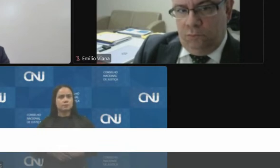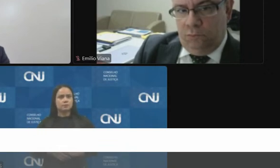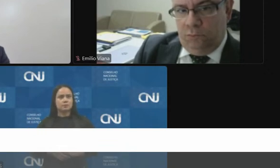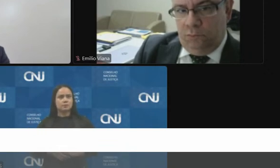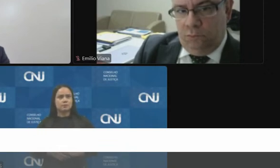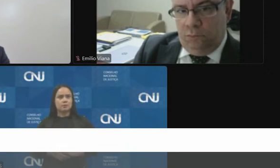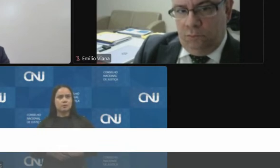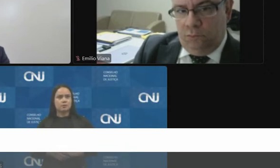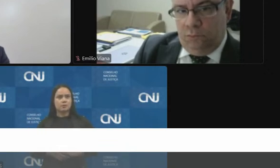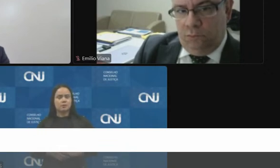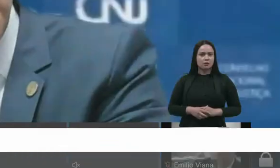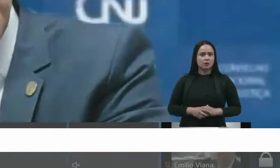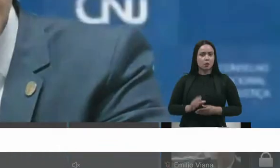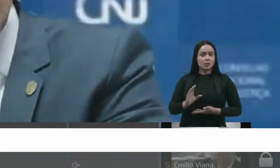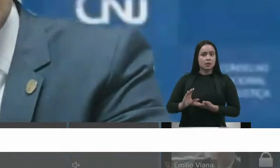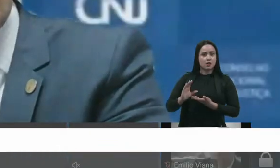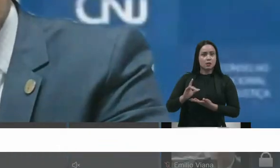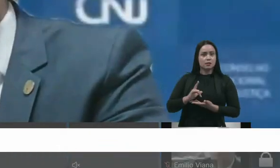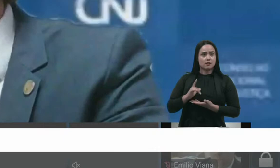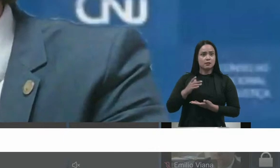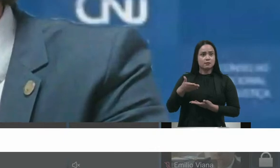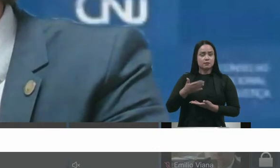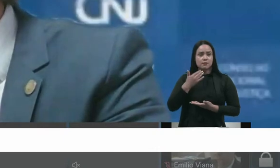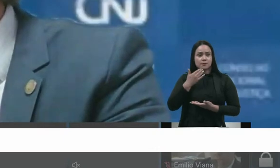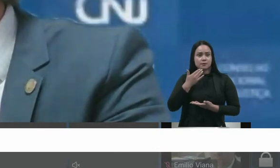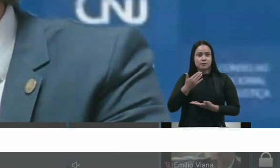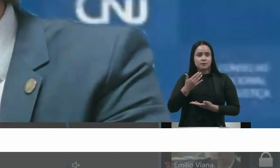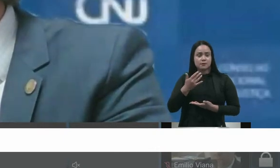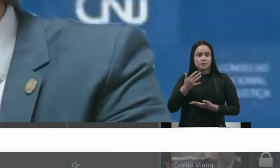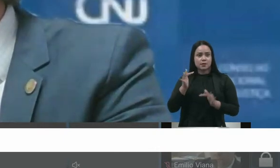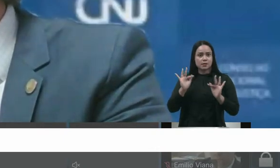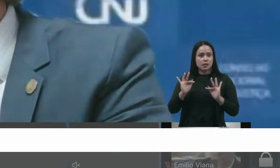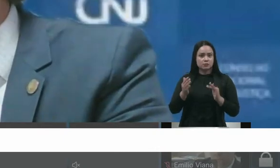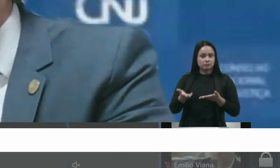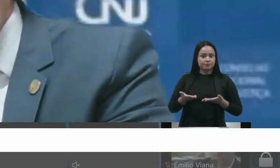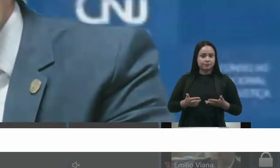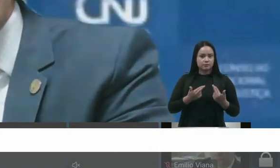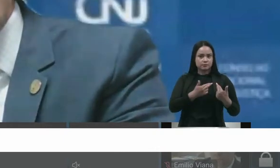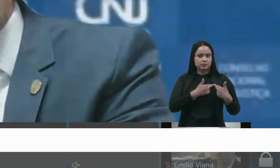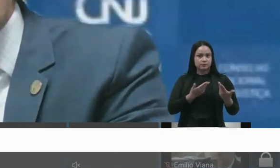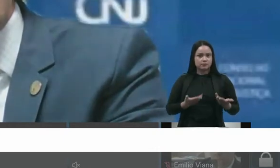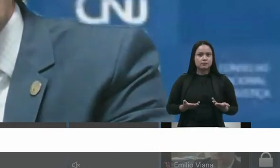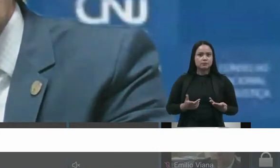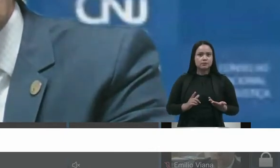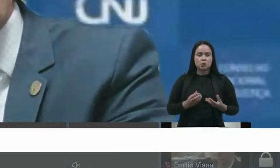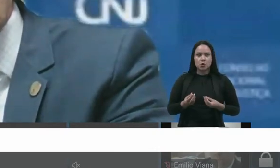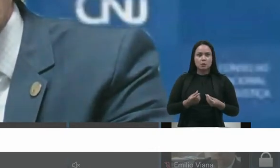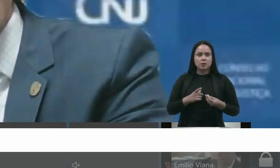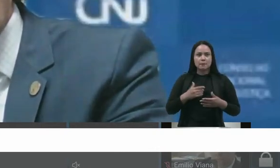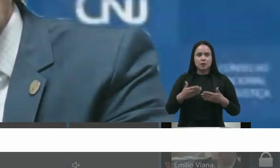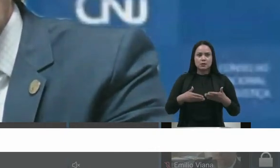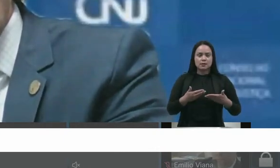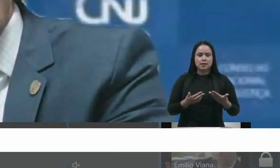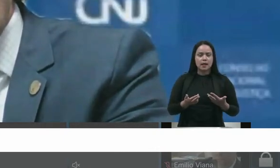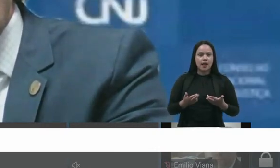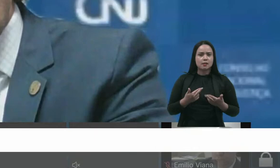venham, por infelicidade minha, cair em minhas mãos, como eu devo proceder em